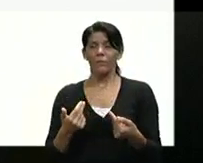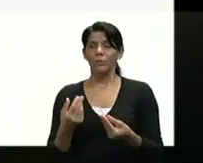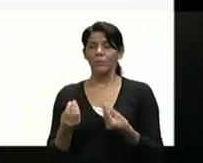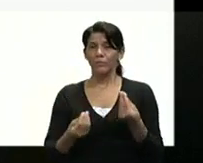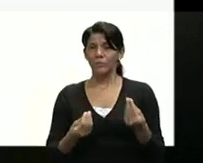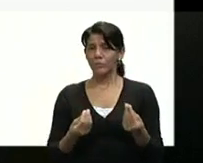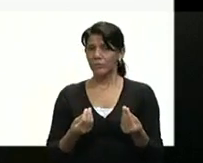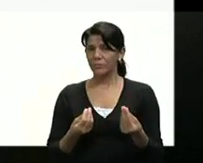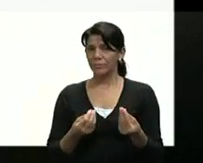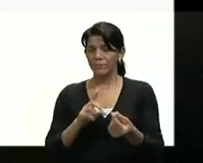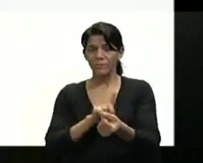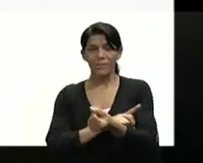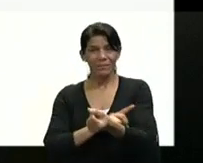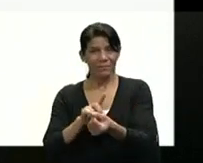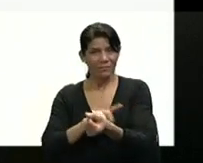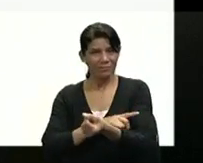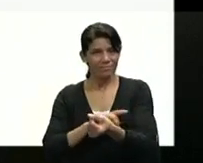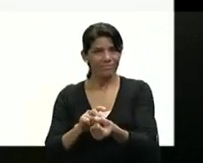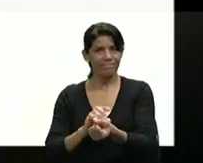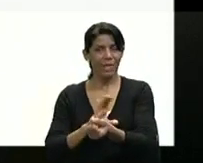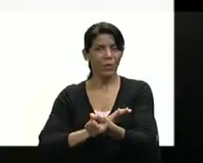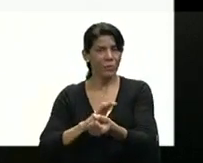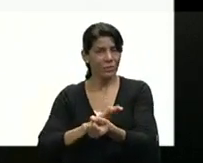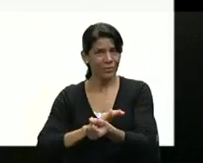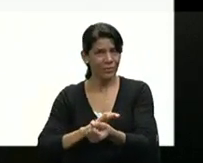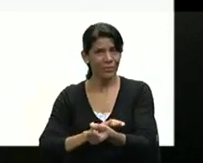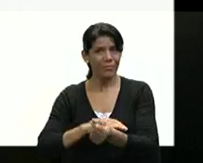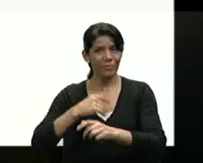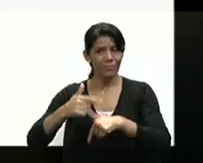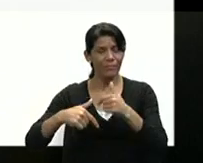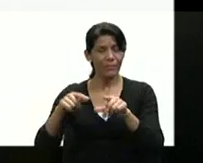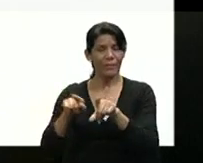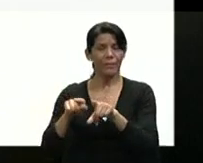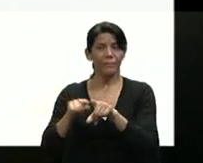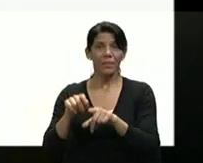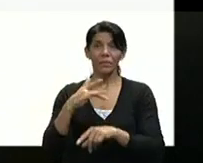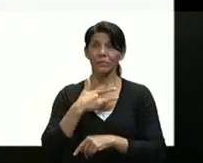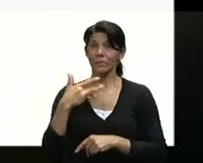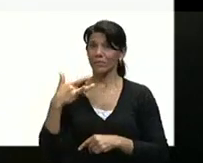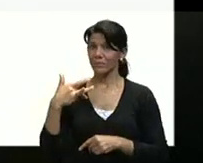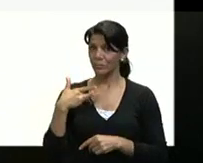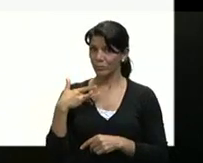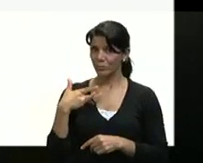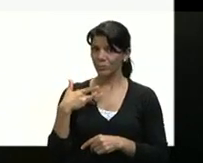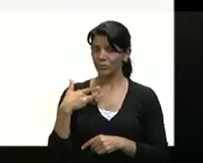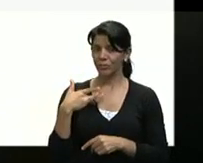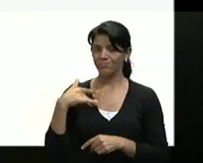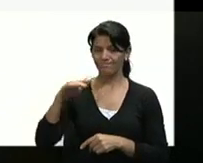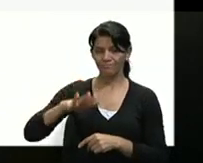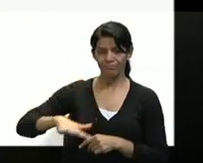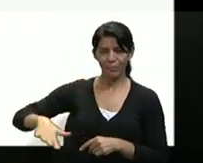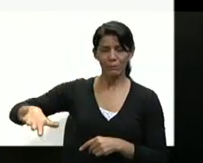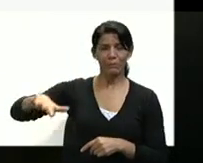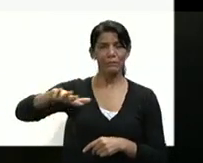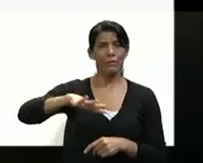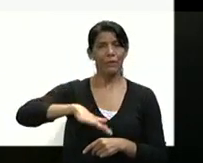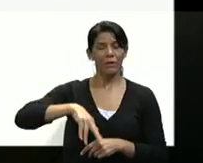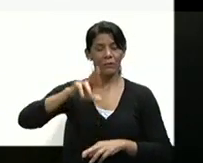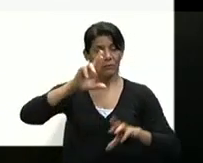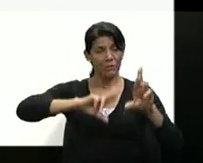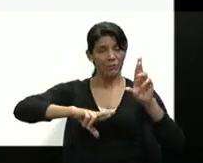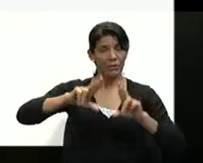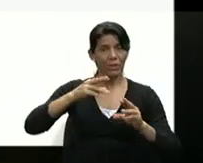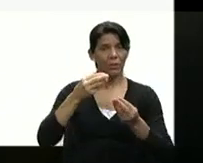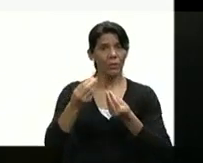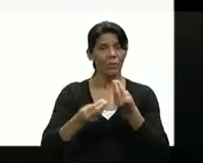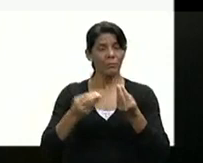os níveis de glicose, de colesterol. Vai trabalhar também com saúde ambiental, verificando